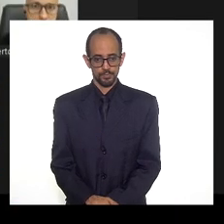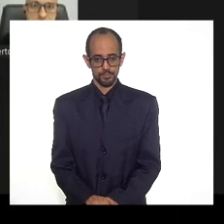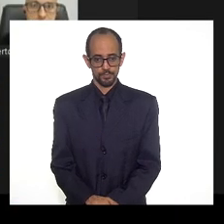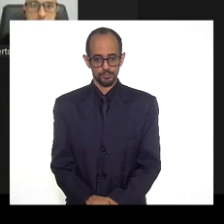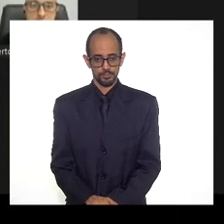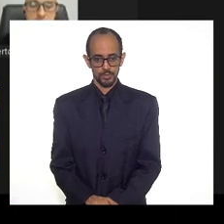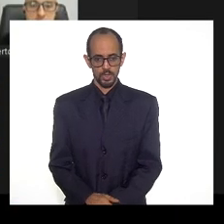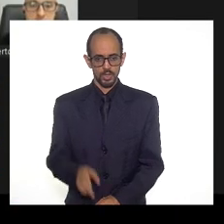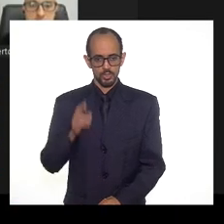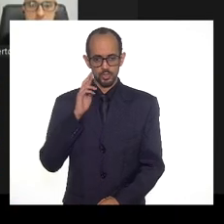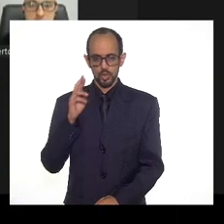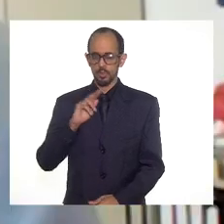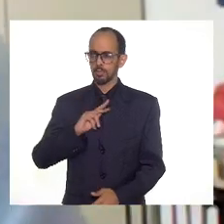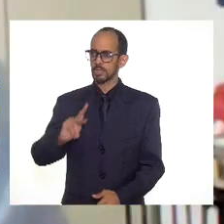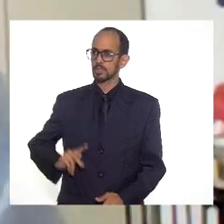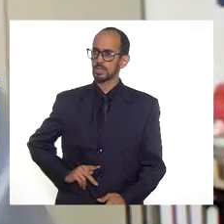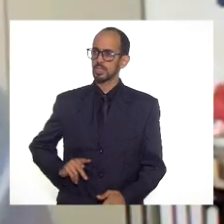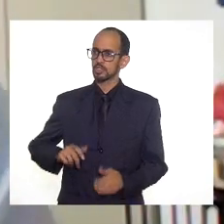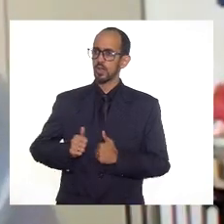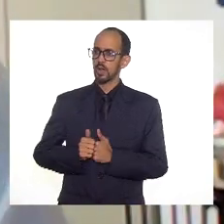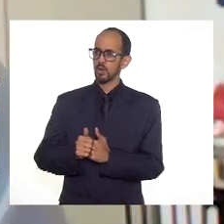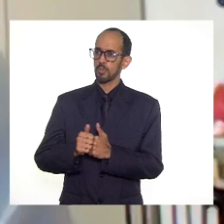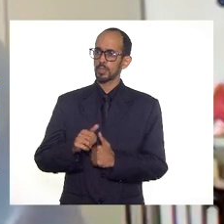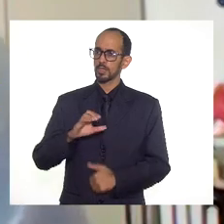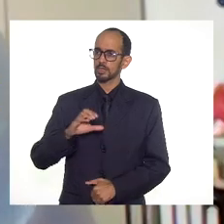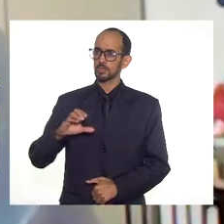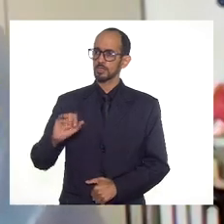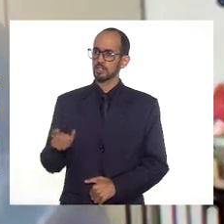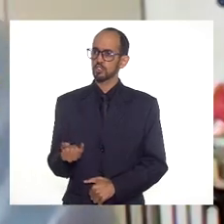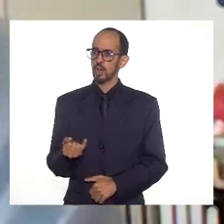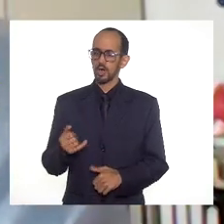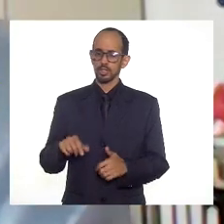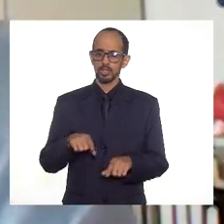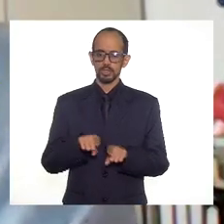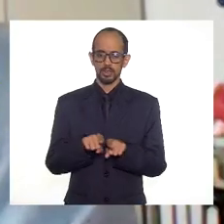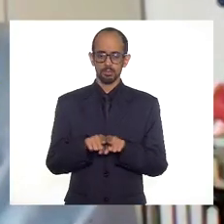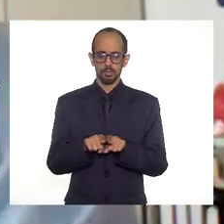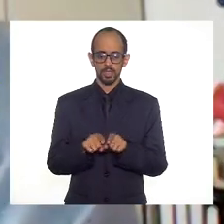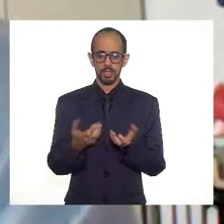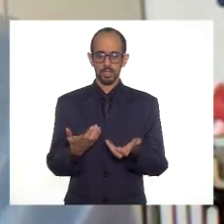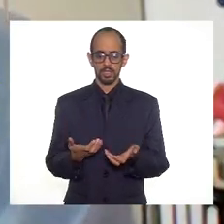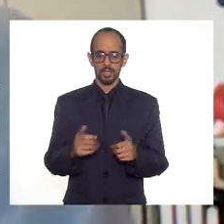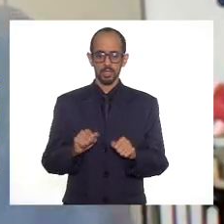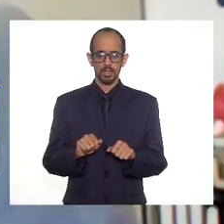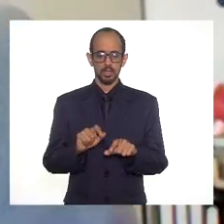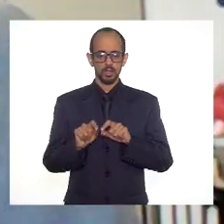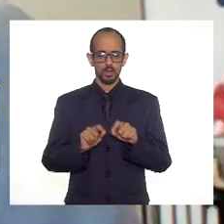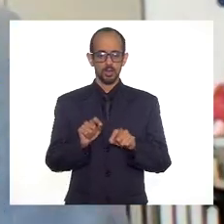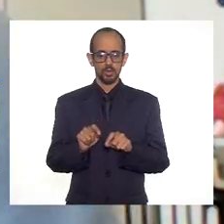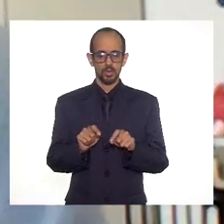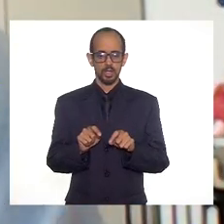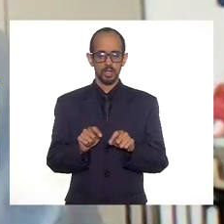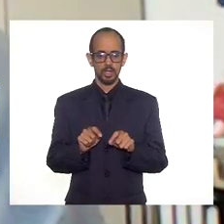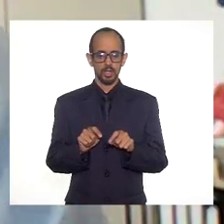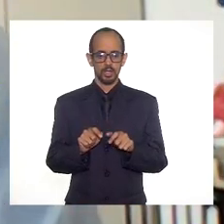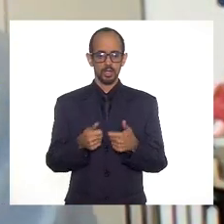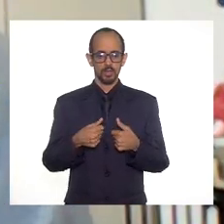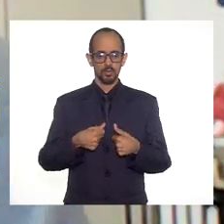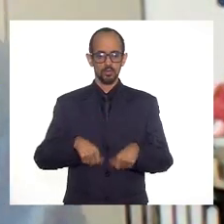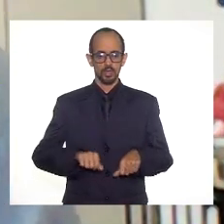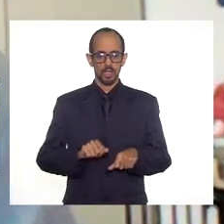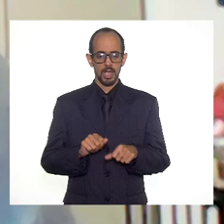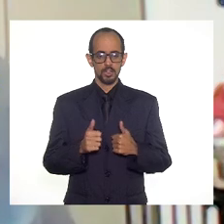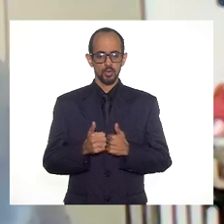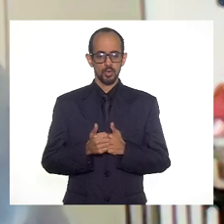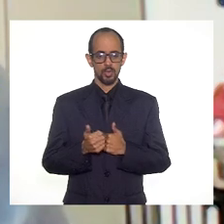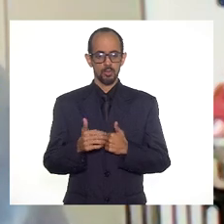Senhor presidente, eu acompanho o parecer da CCJ e gostaria também que constasse aí como coautor do